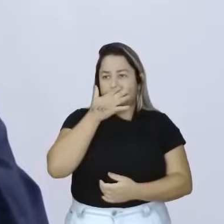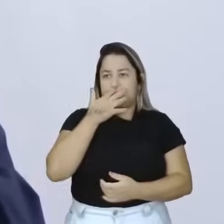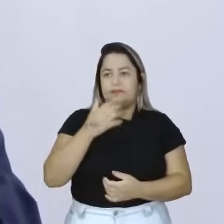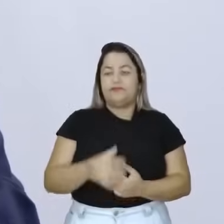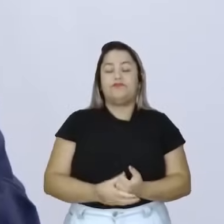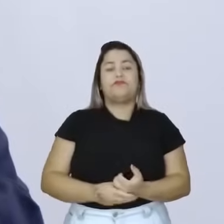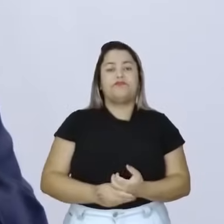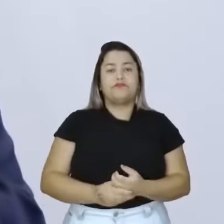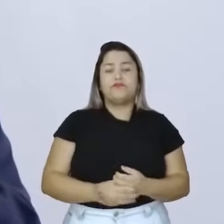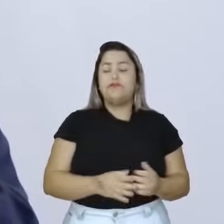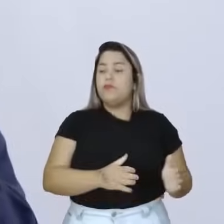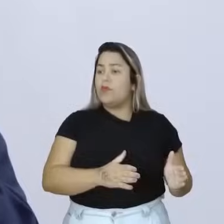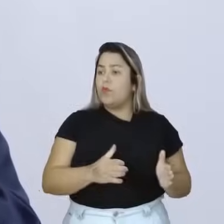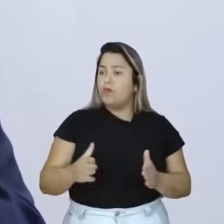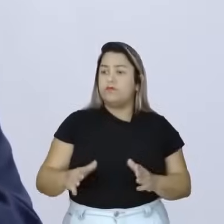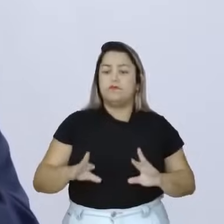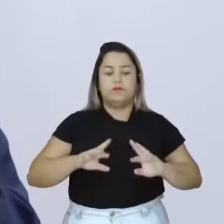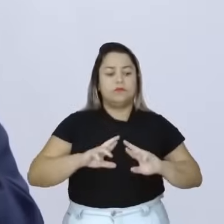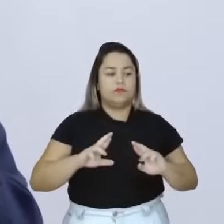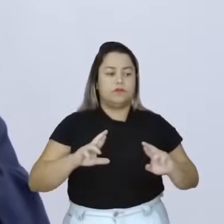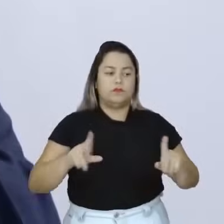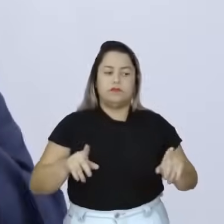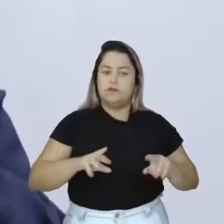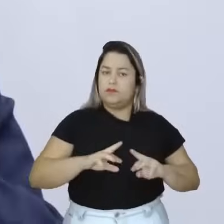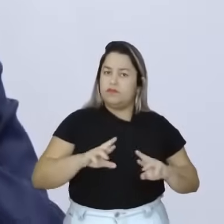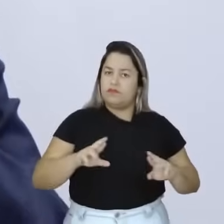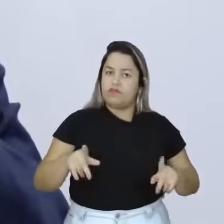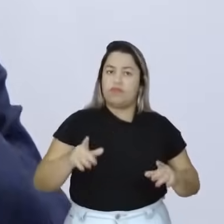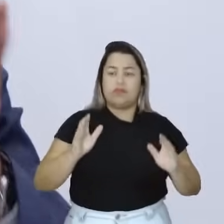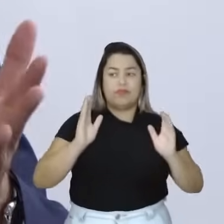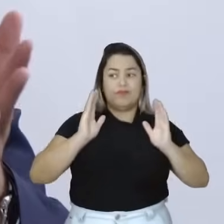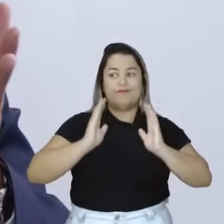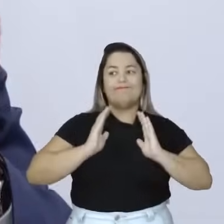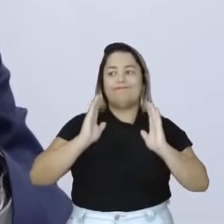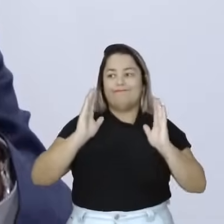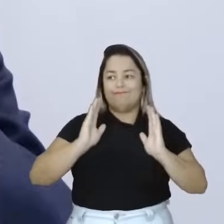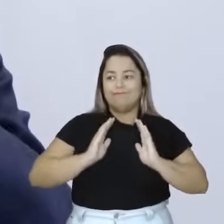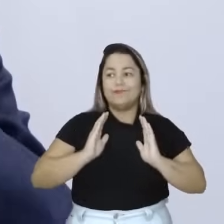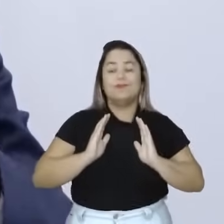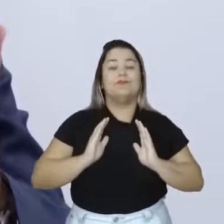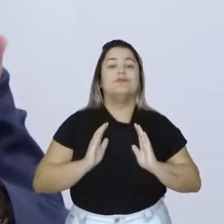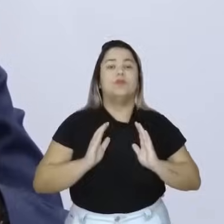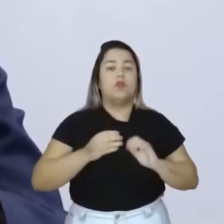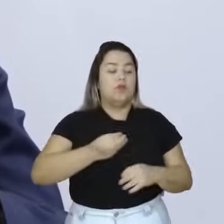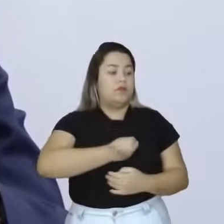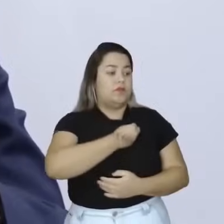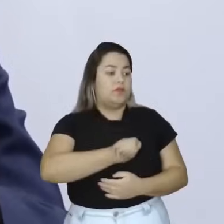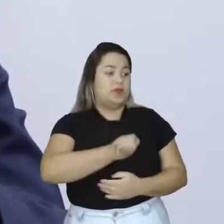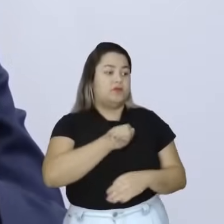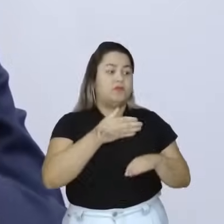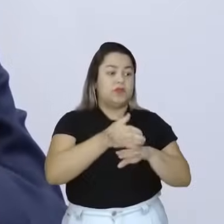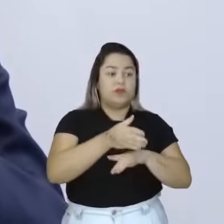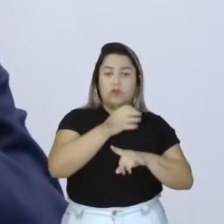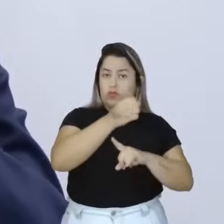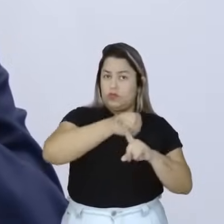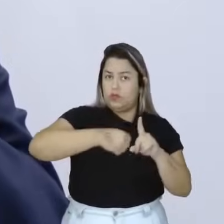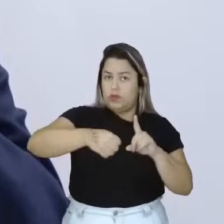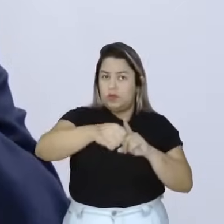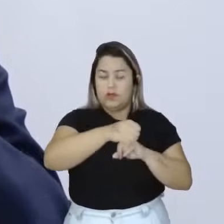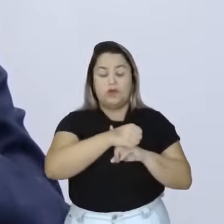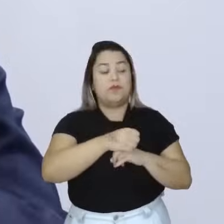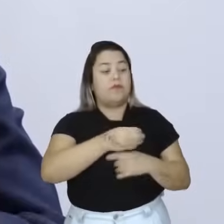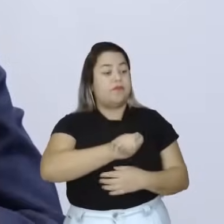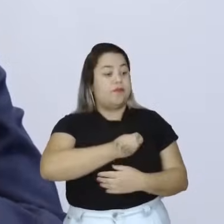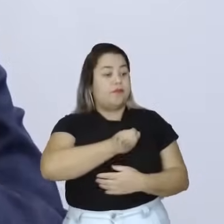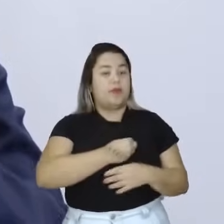é um processo completamente diferente, aqui rico, transparente, com participação social, né, com